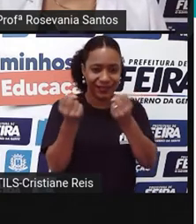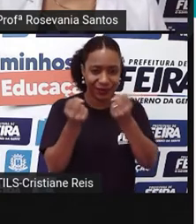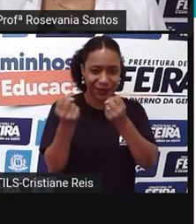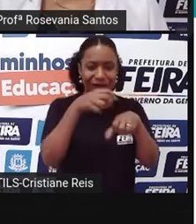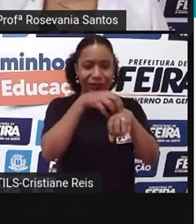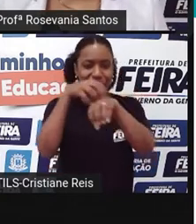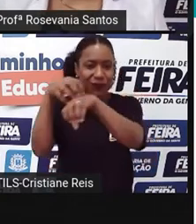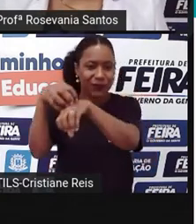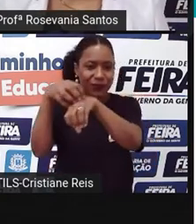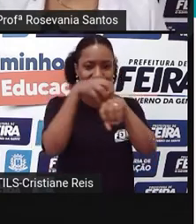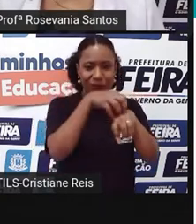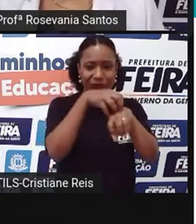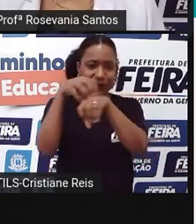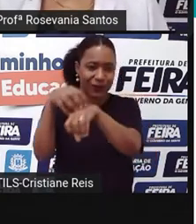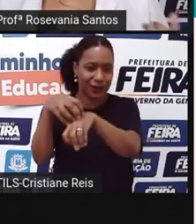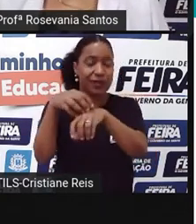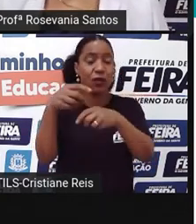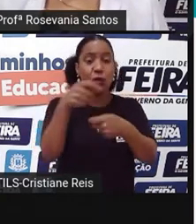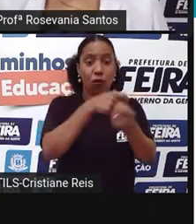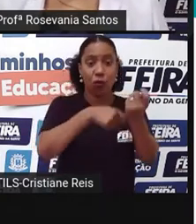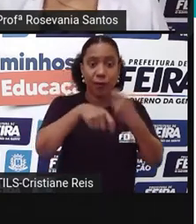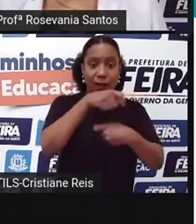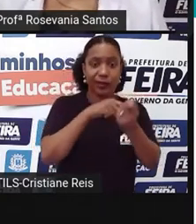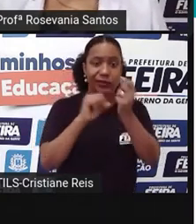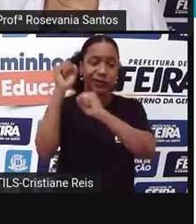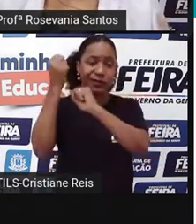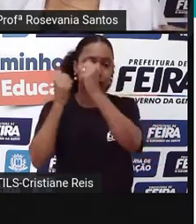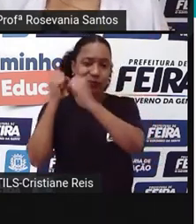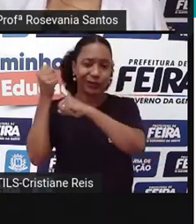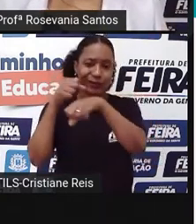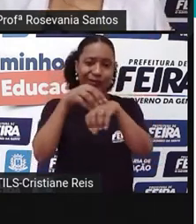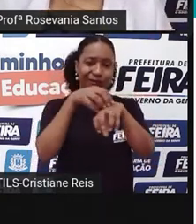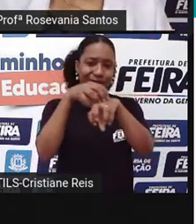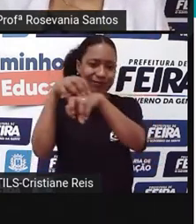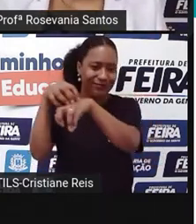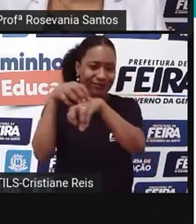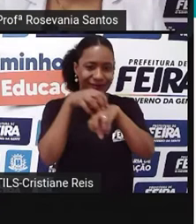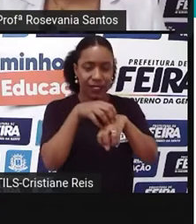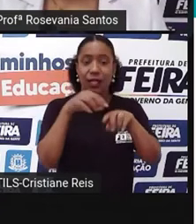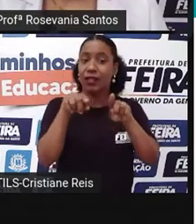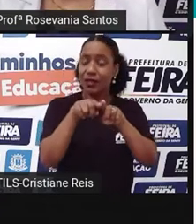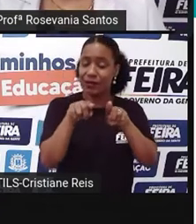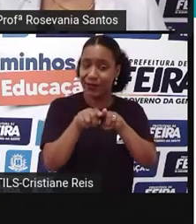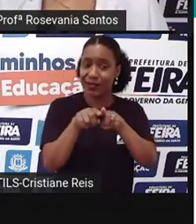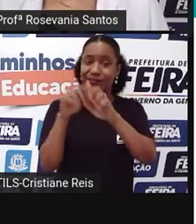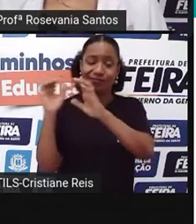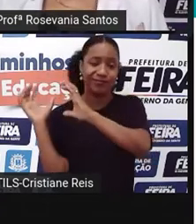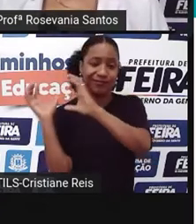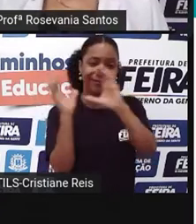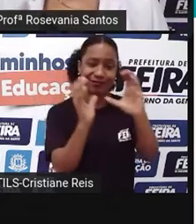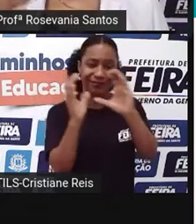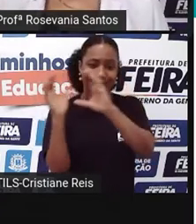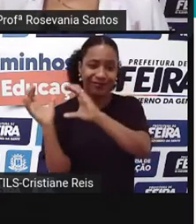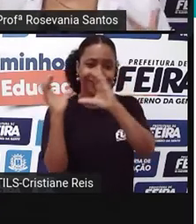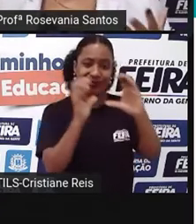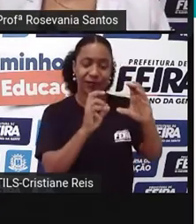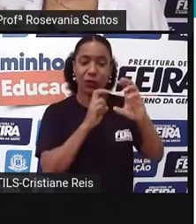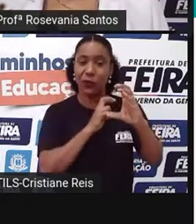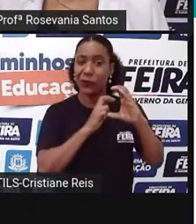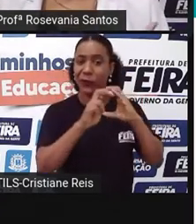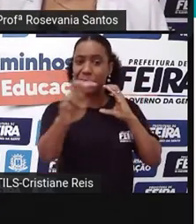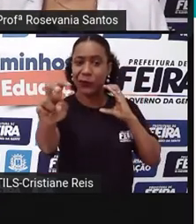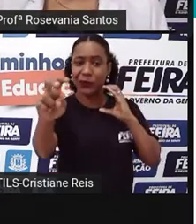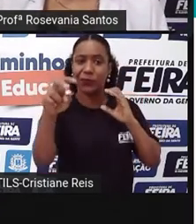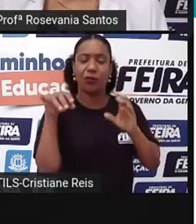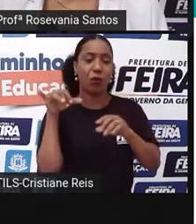nas áreas industriais, nas áreas comerciais, até as mercadorias para chegar a todos os cantos do mundo. Com todos esses